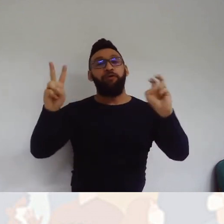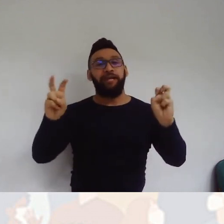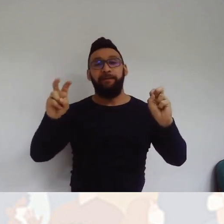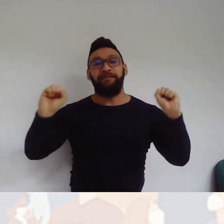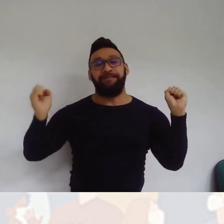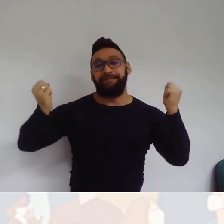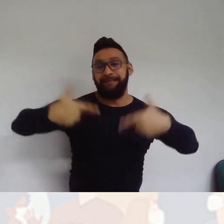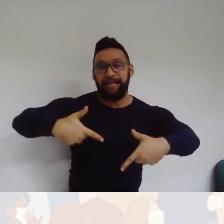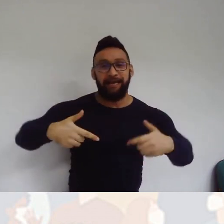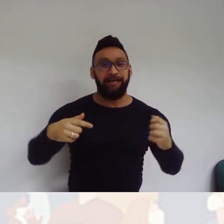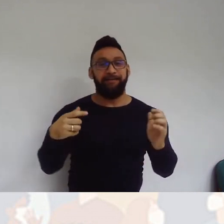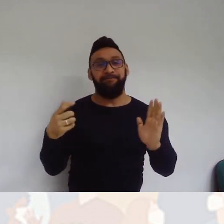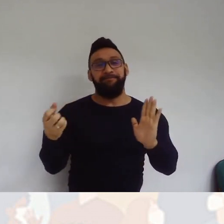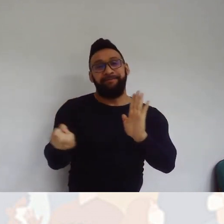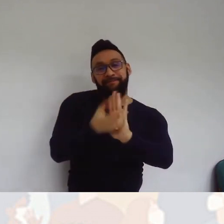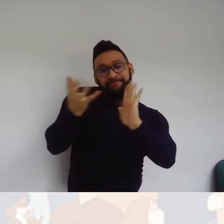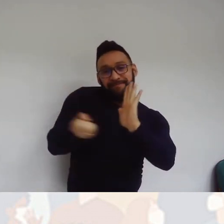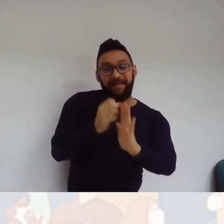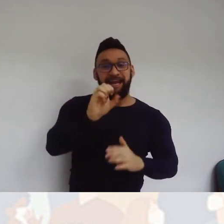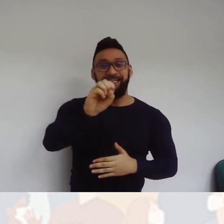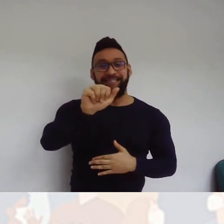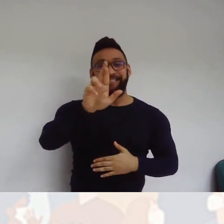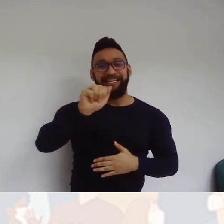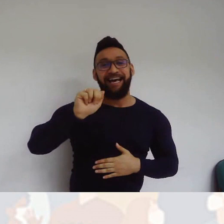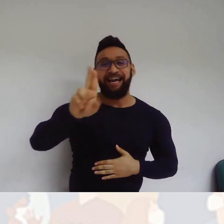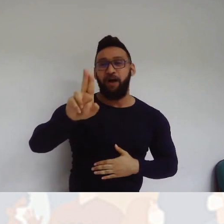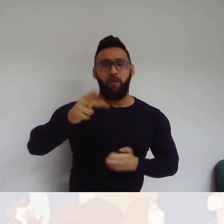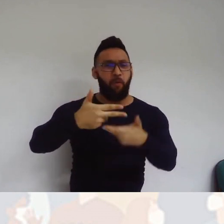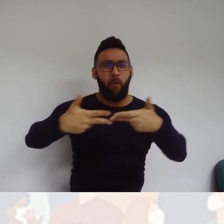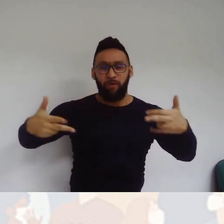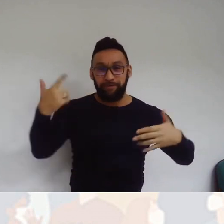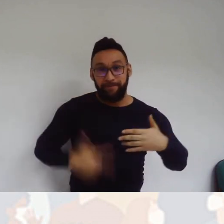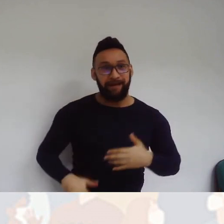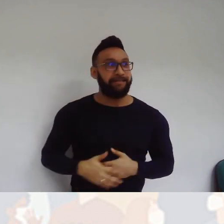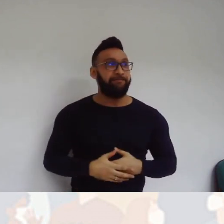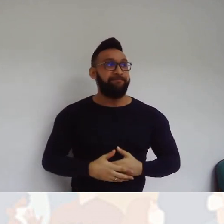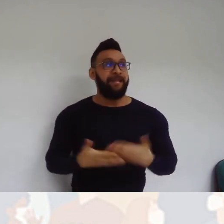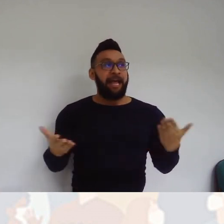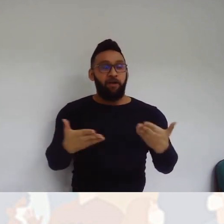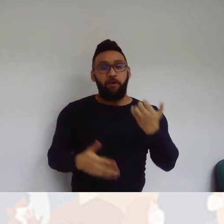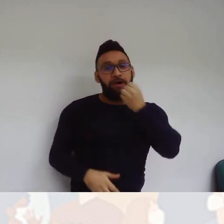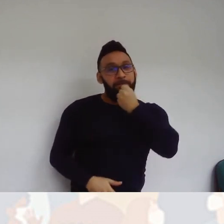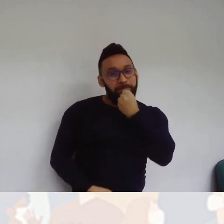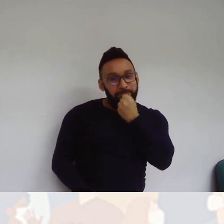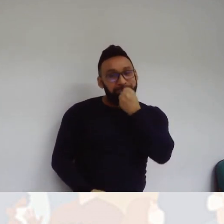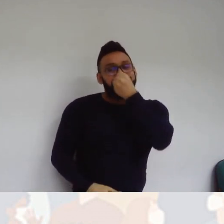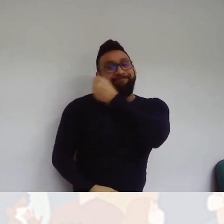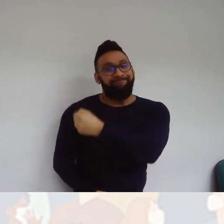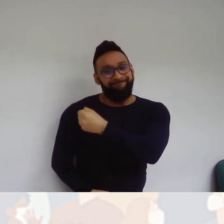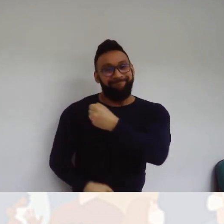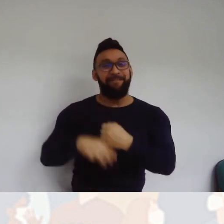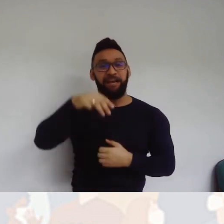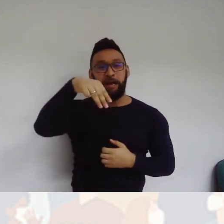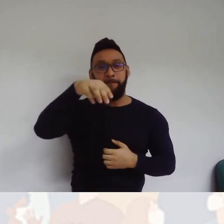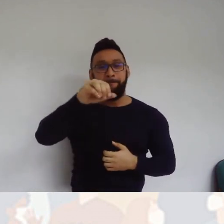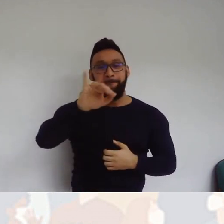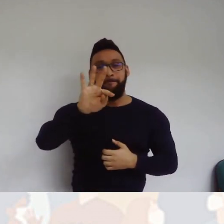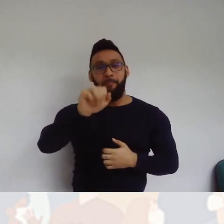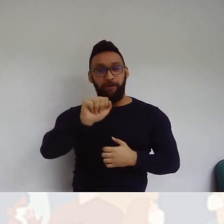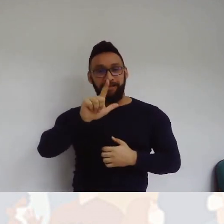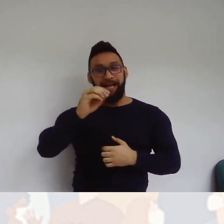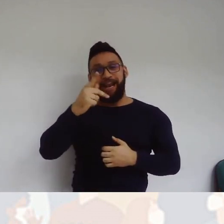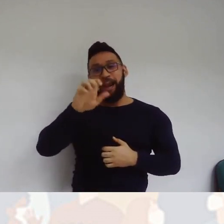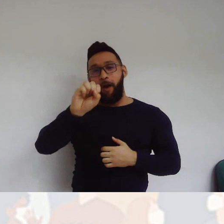falar agora, porque a gente vai passar para esse outro momento. Eu passo, então, a palavra... O Luiz Paulo quer se despedir, depois só a queria Dilamar.